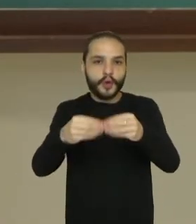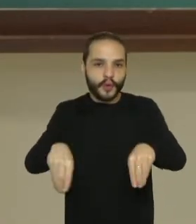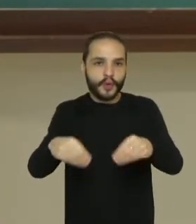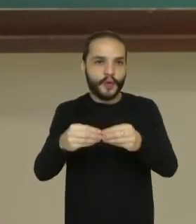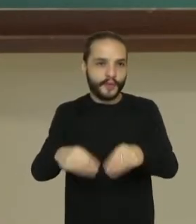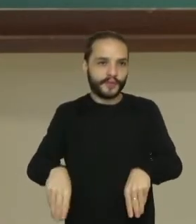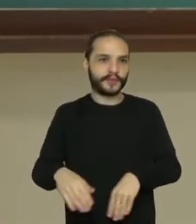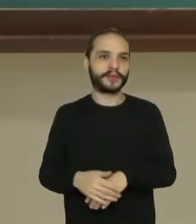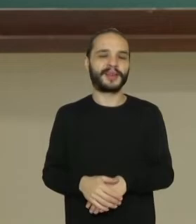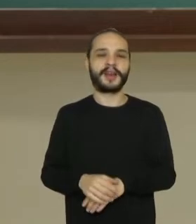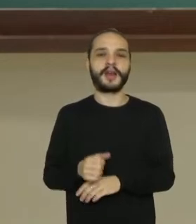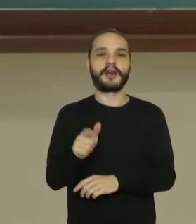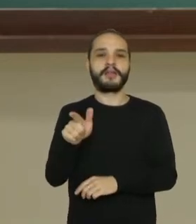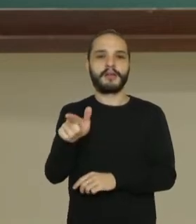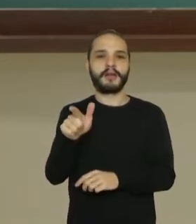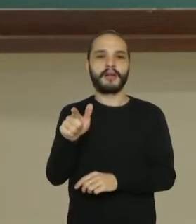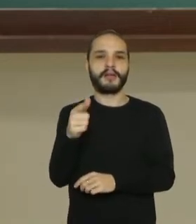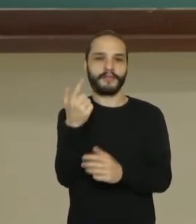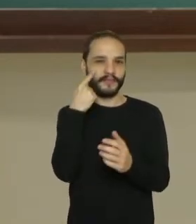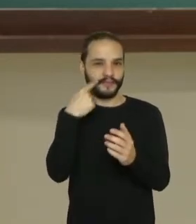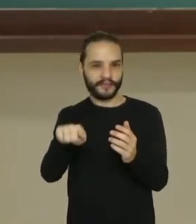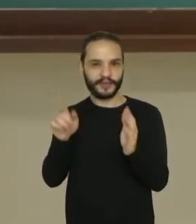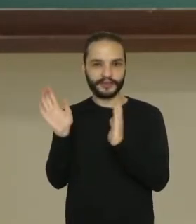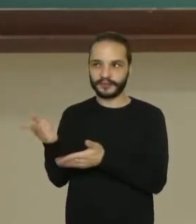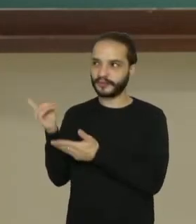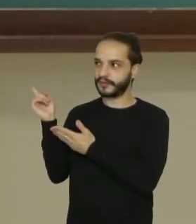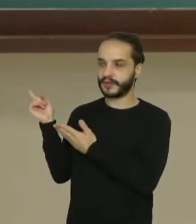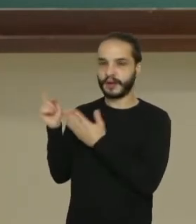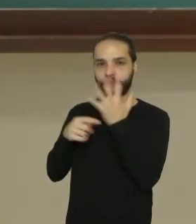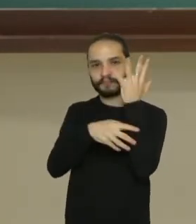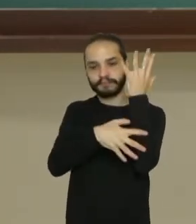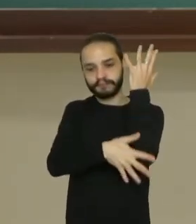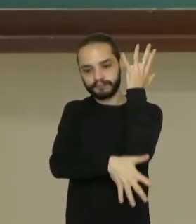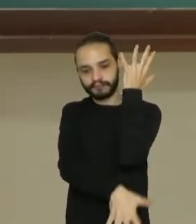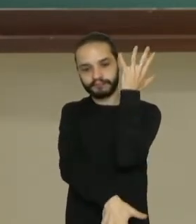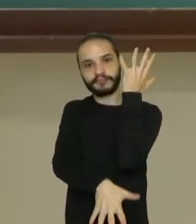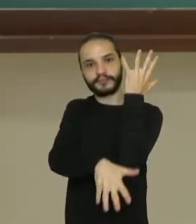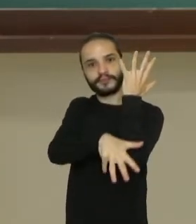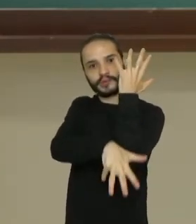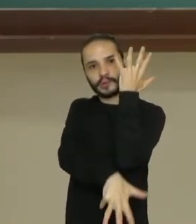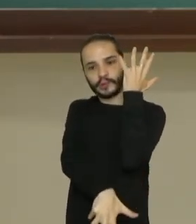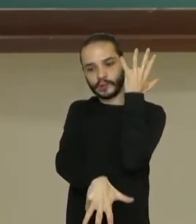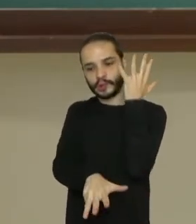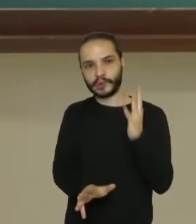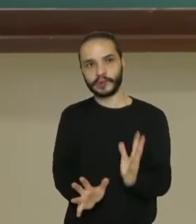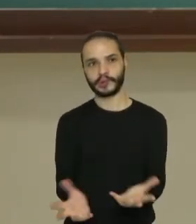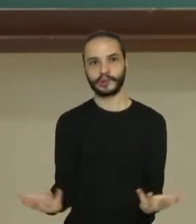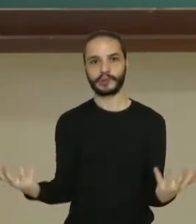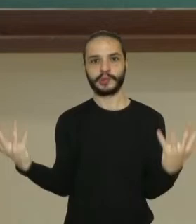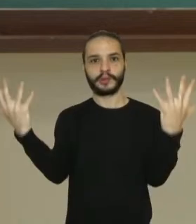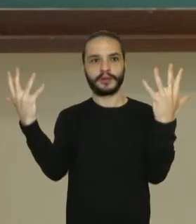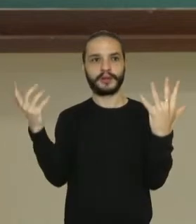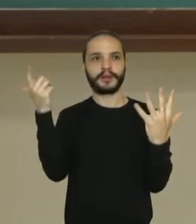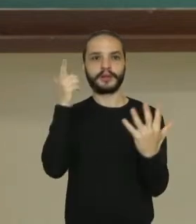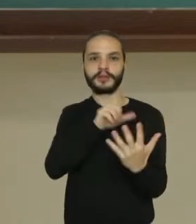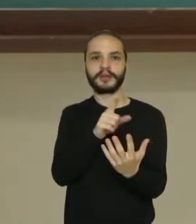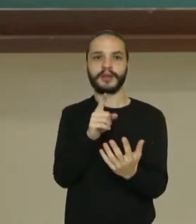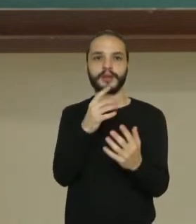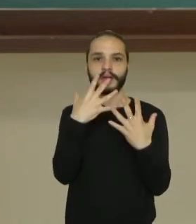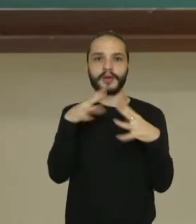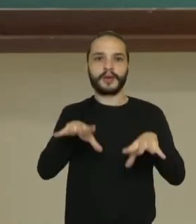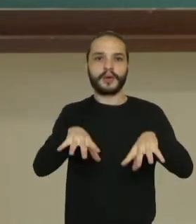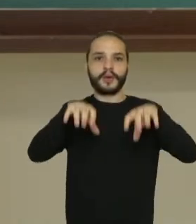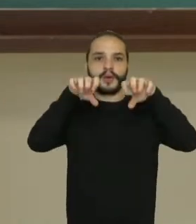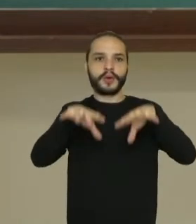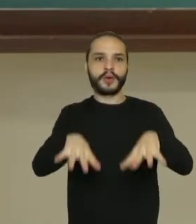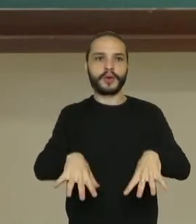adaptadas, você já deve ter visto que tem um monte de galho, na verdade não são galhos, são raízes que saem para respirar. Porque